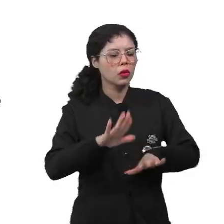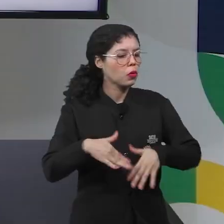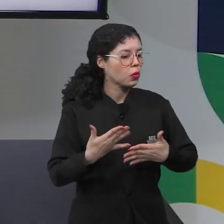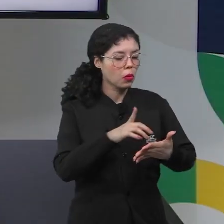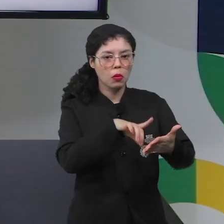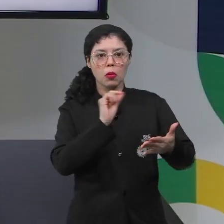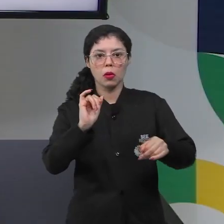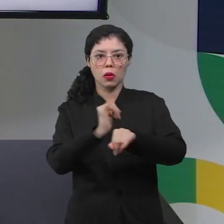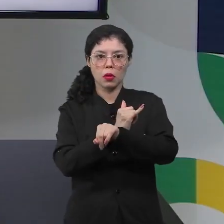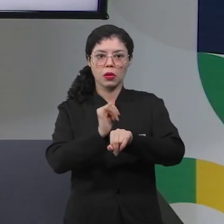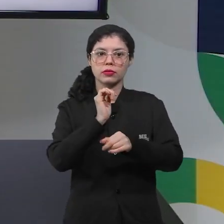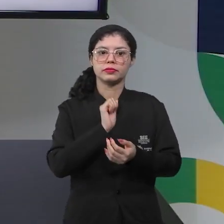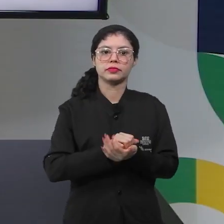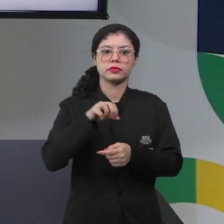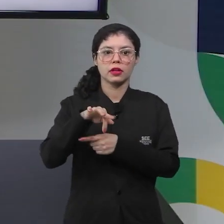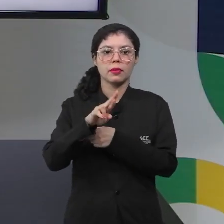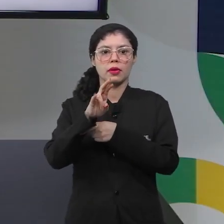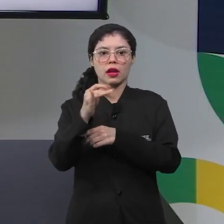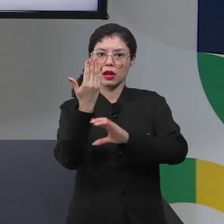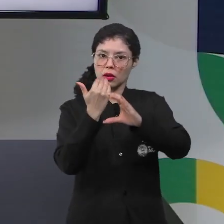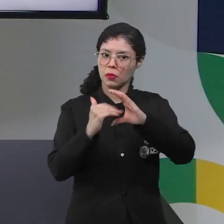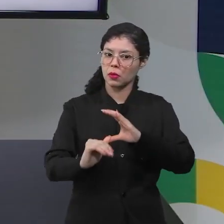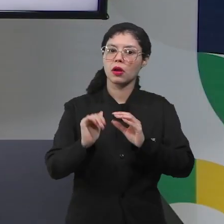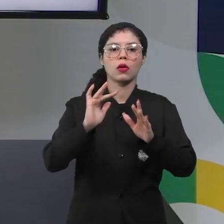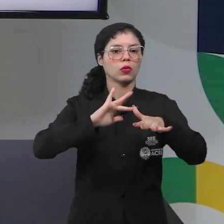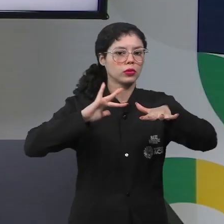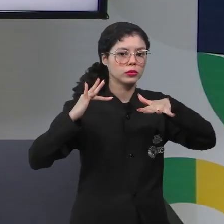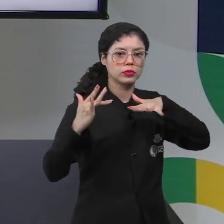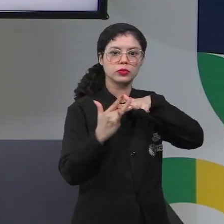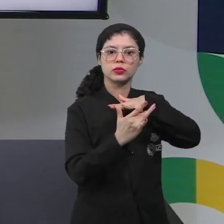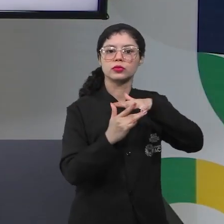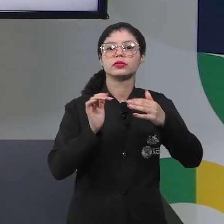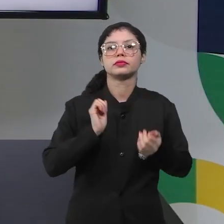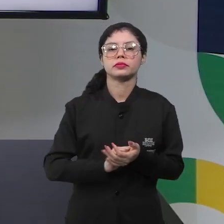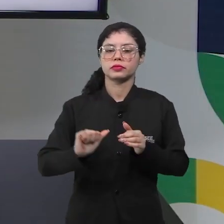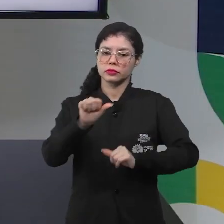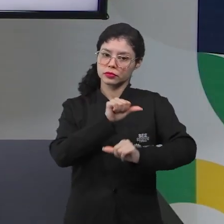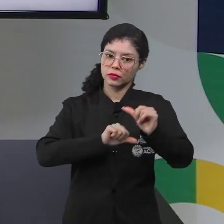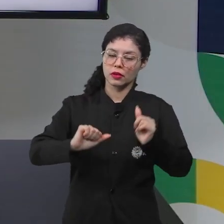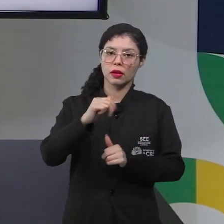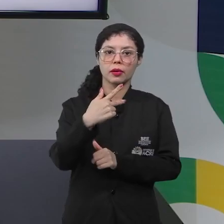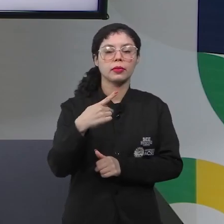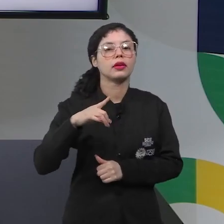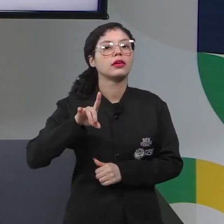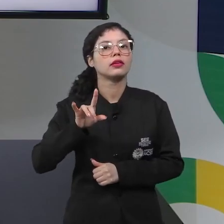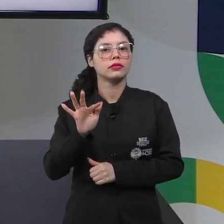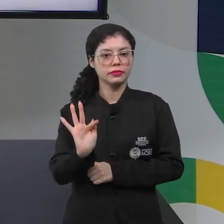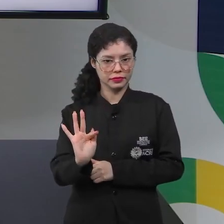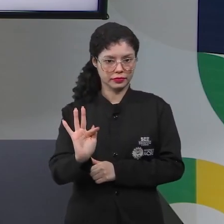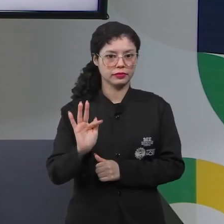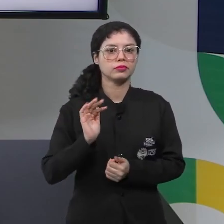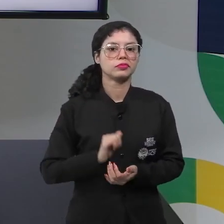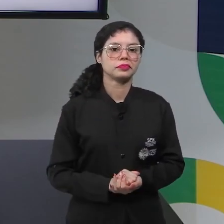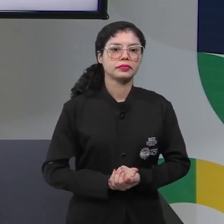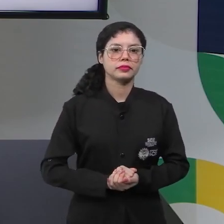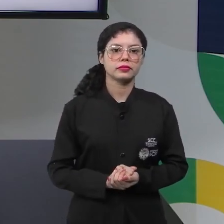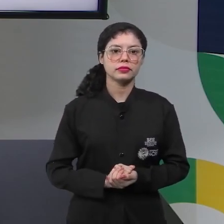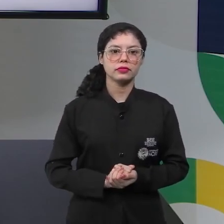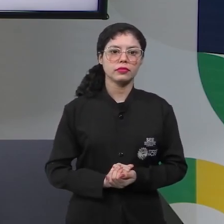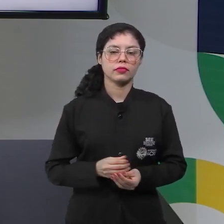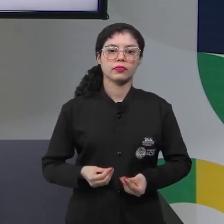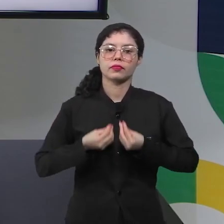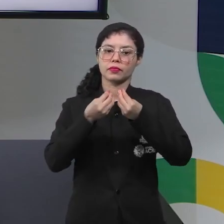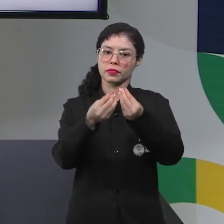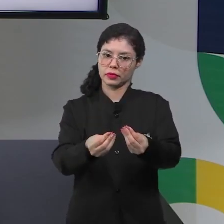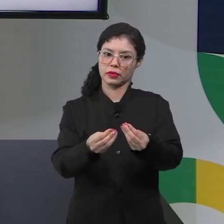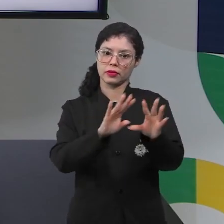a estratégia de marketing. Se você vai divulgar numa rede social, se você vai transformar num PDF e vai